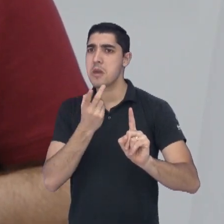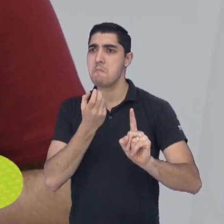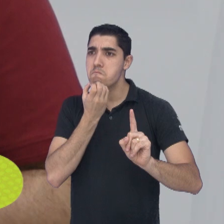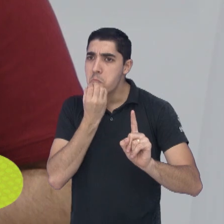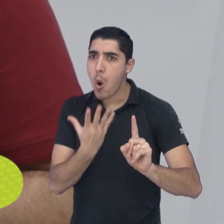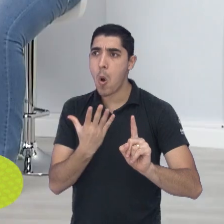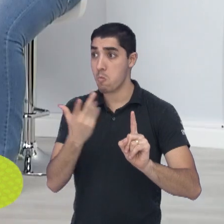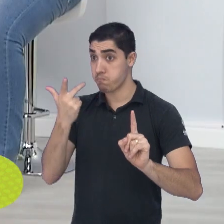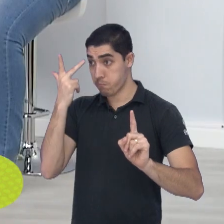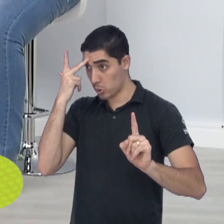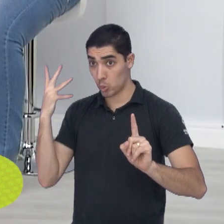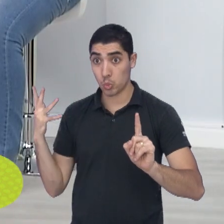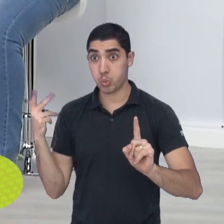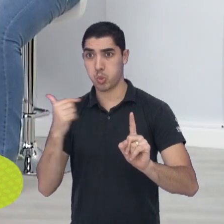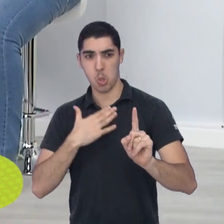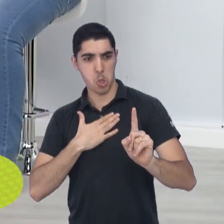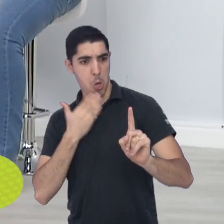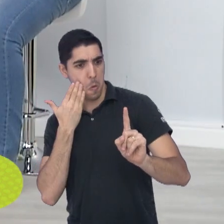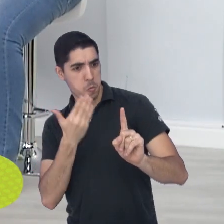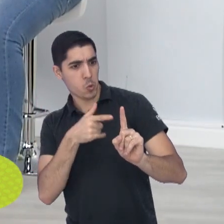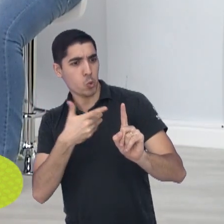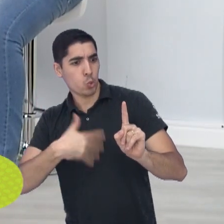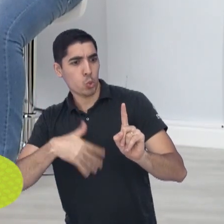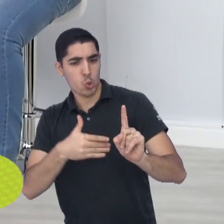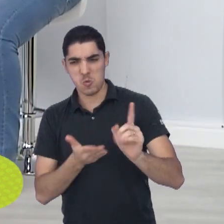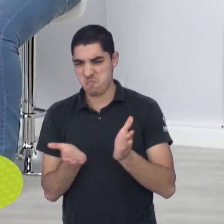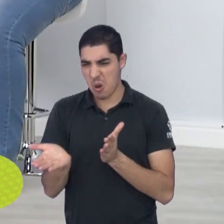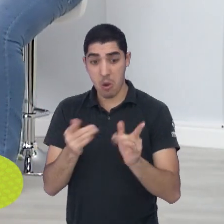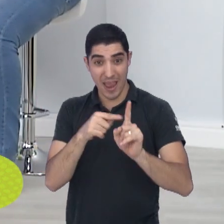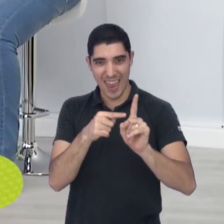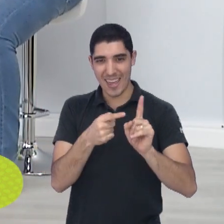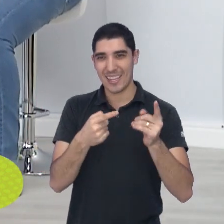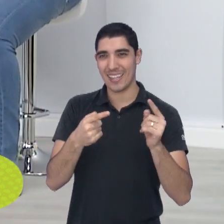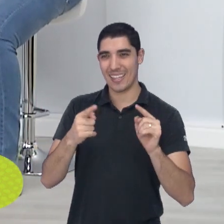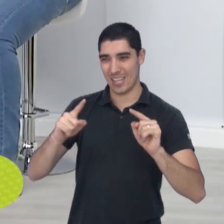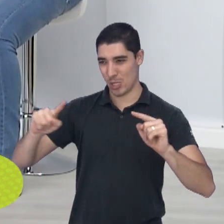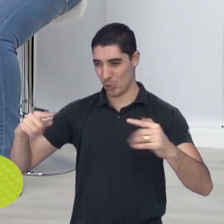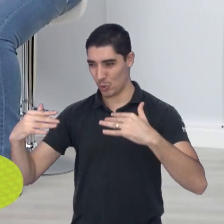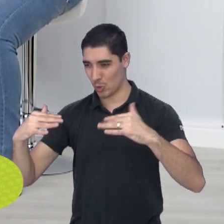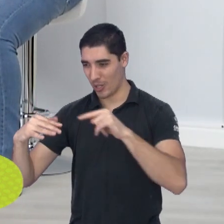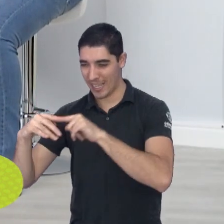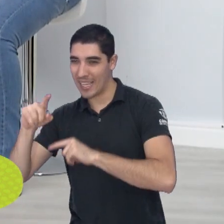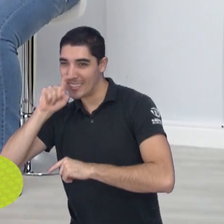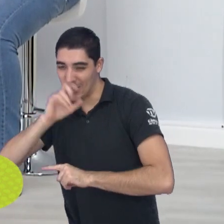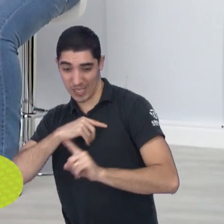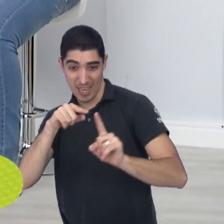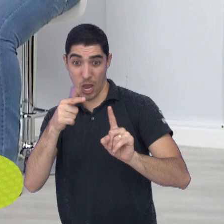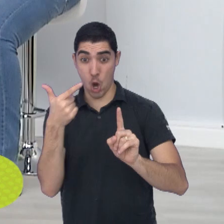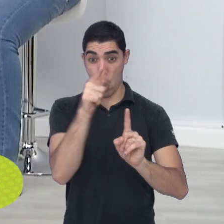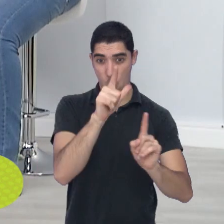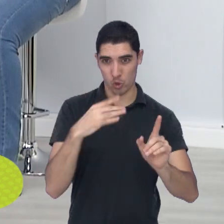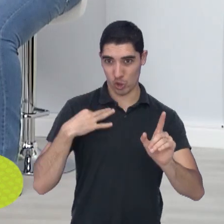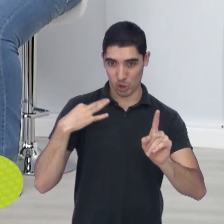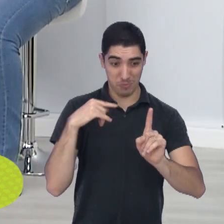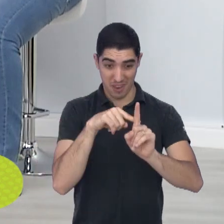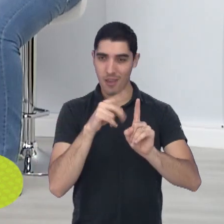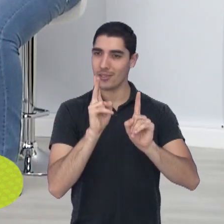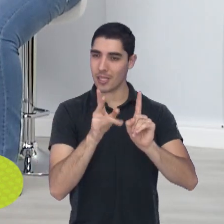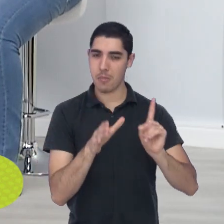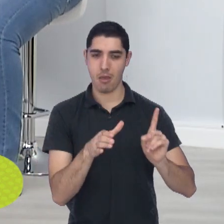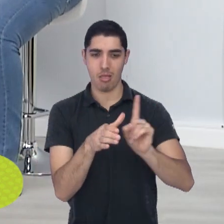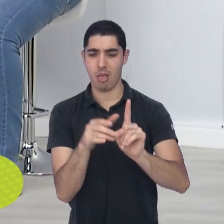encheu os olhos de vê-lo jogar contra o São José. A gente está até vendo imagens dele, você com ele. E quando a contratação dele veio,